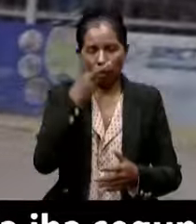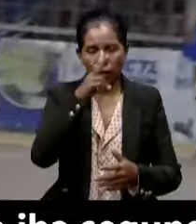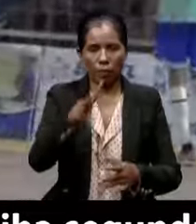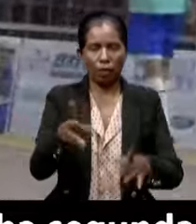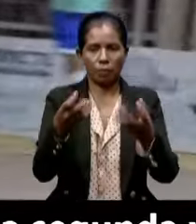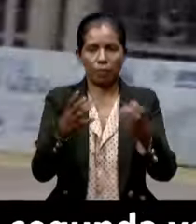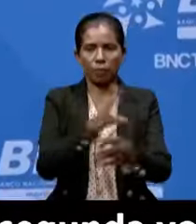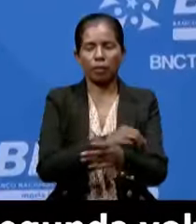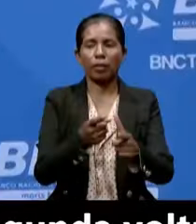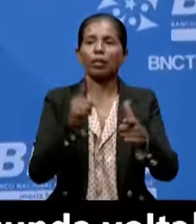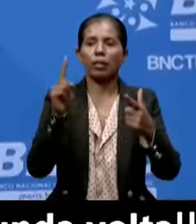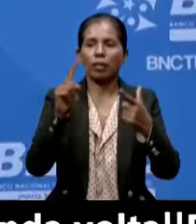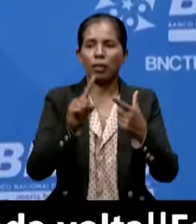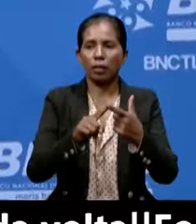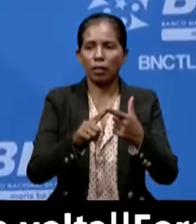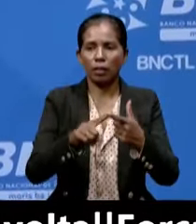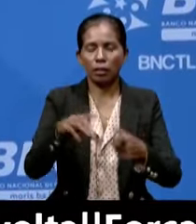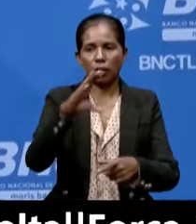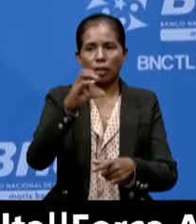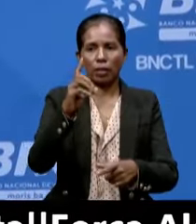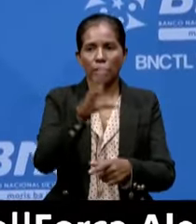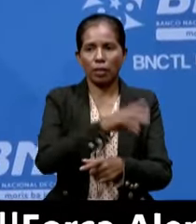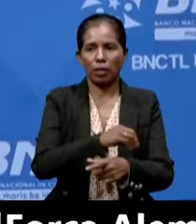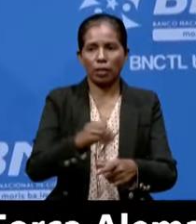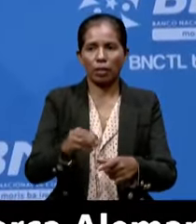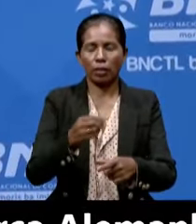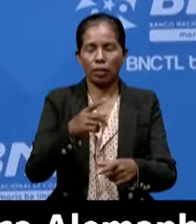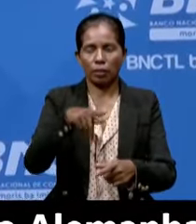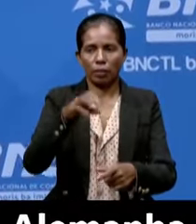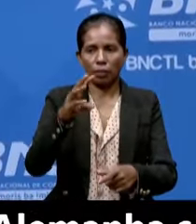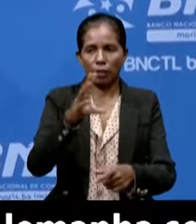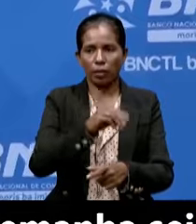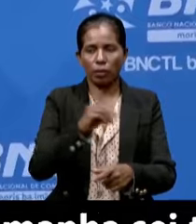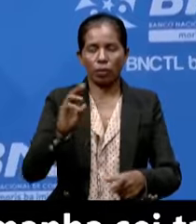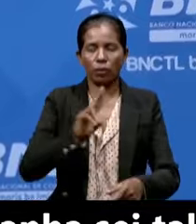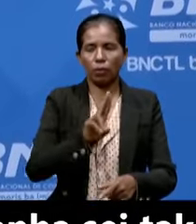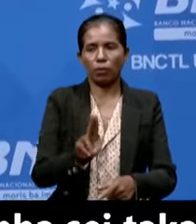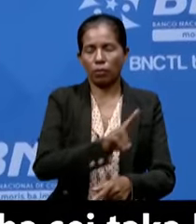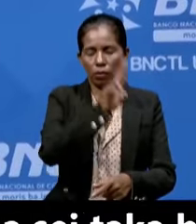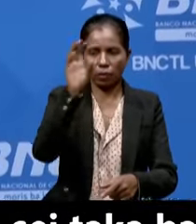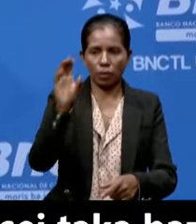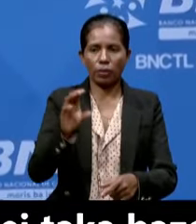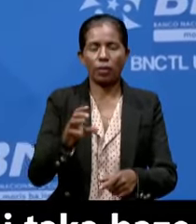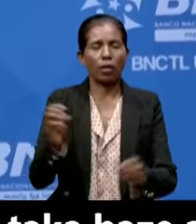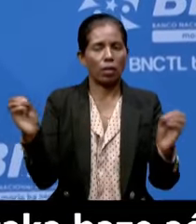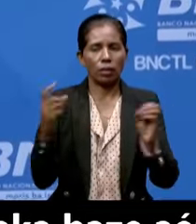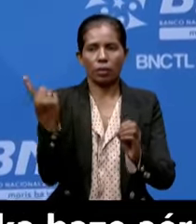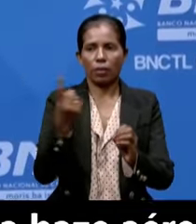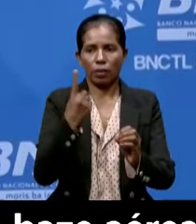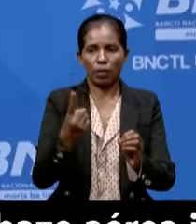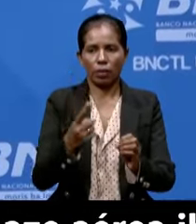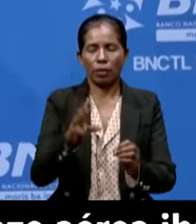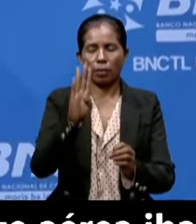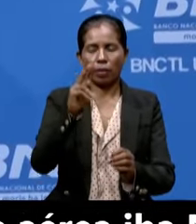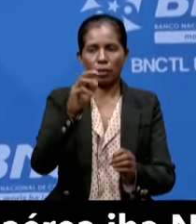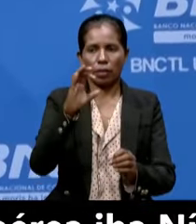Botbara, Liliuba, camaradagem, fair play, união, laos de entre